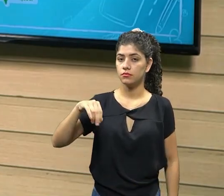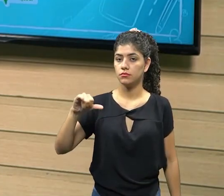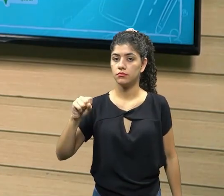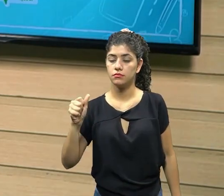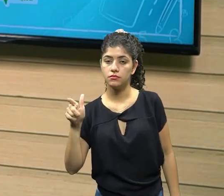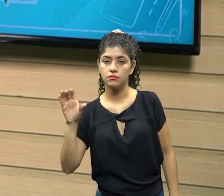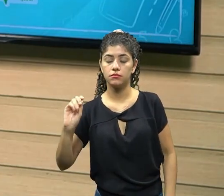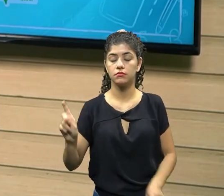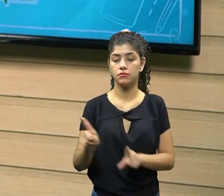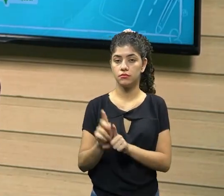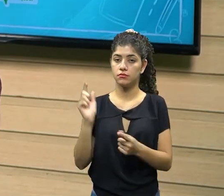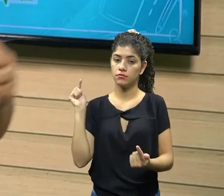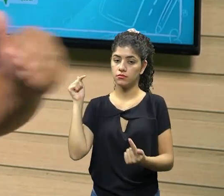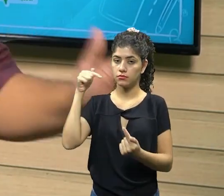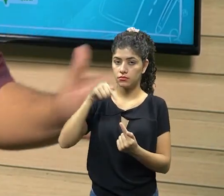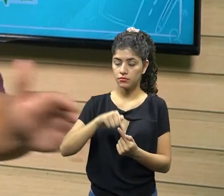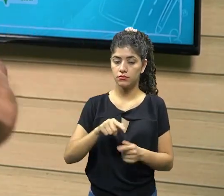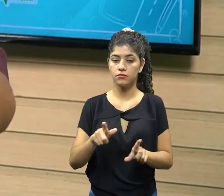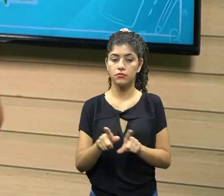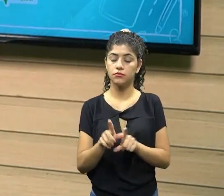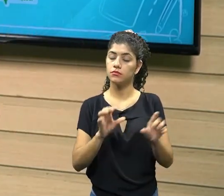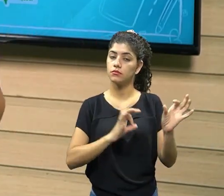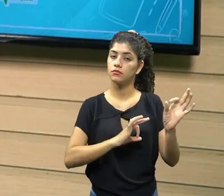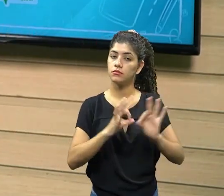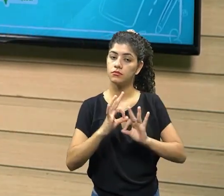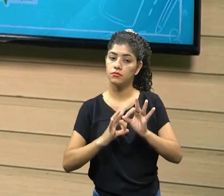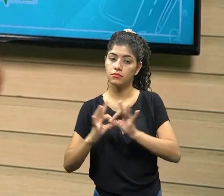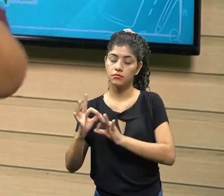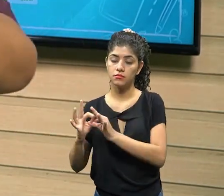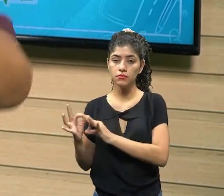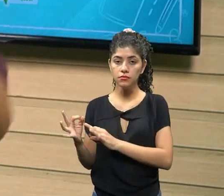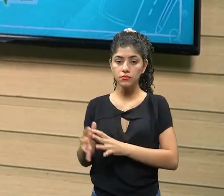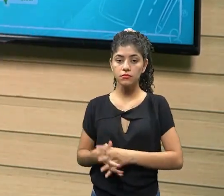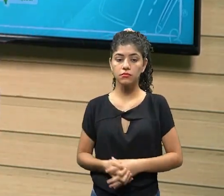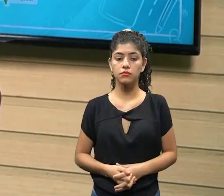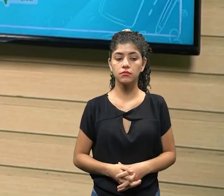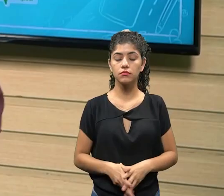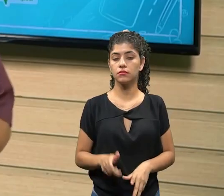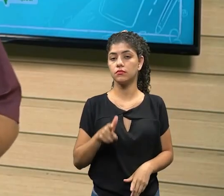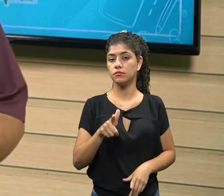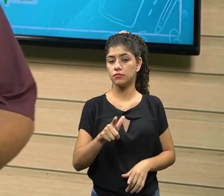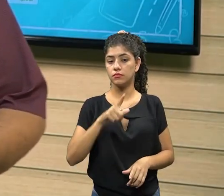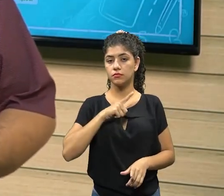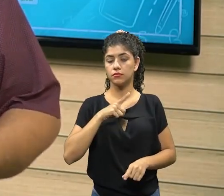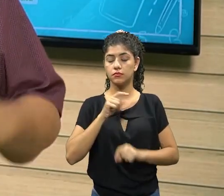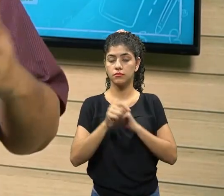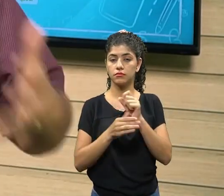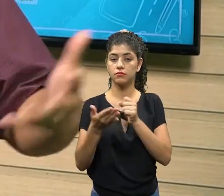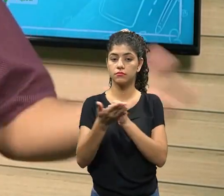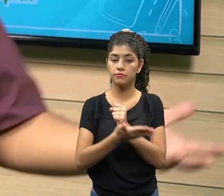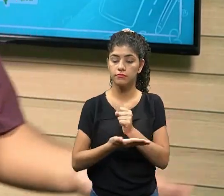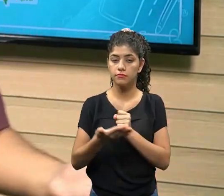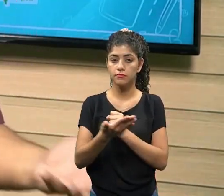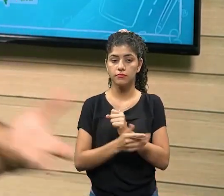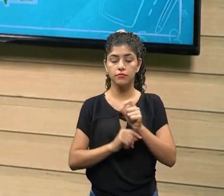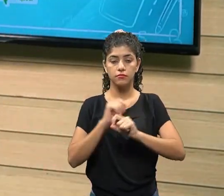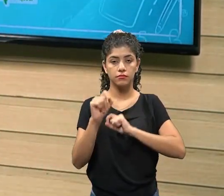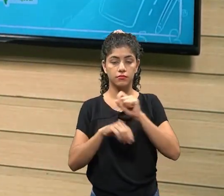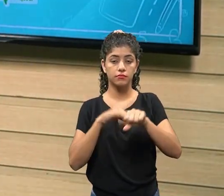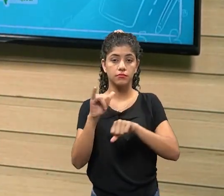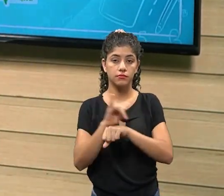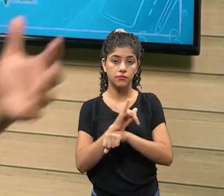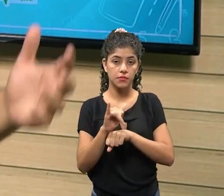organização e também dos planejamentos, qual tipo de planejamento, para que você possa ter uma fundamentação de o que é uma